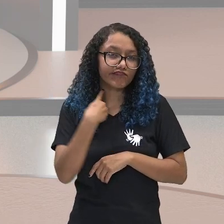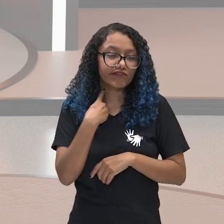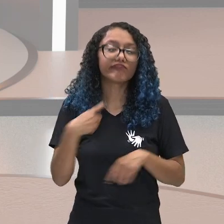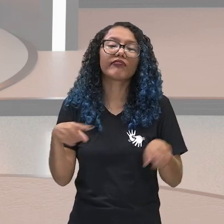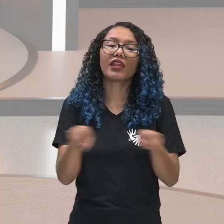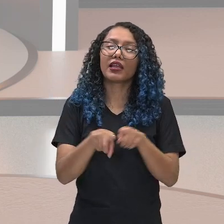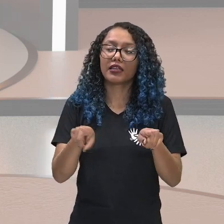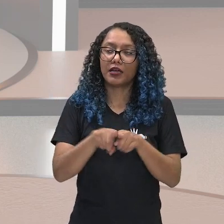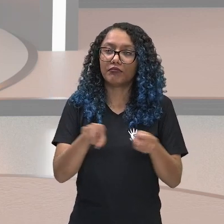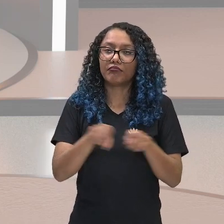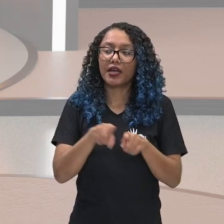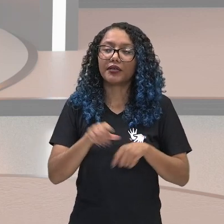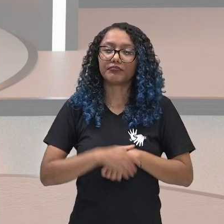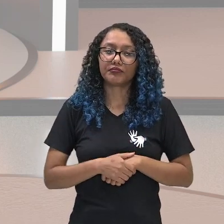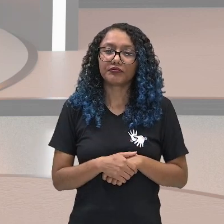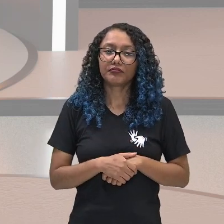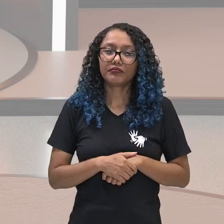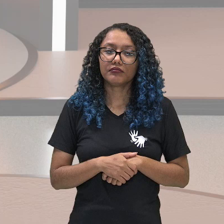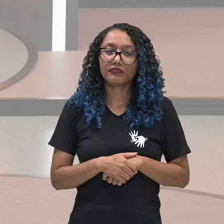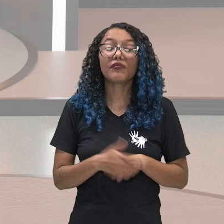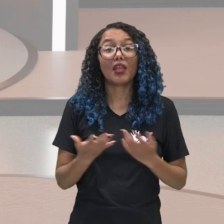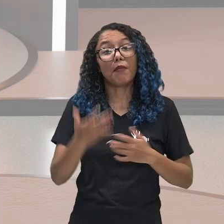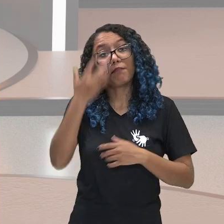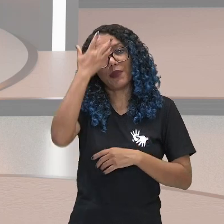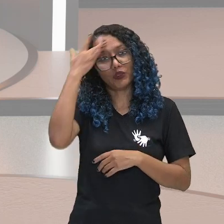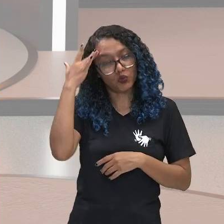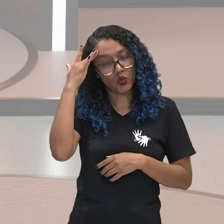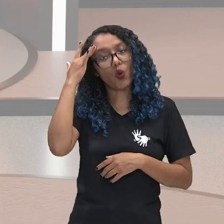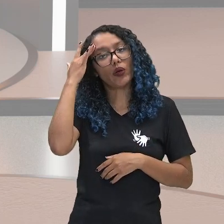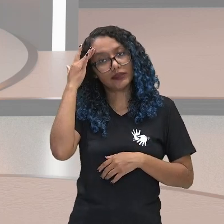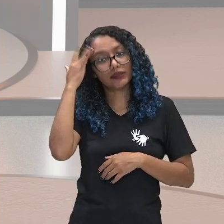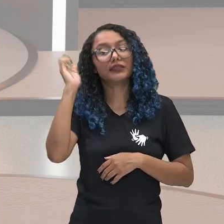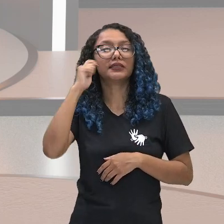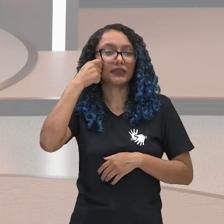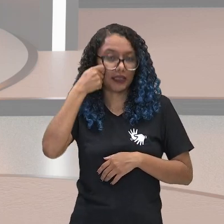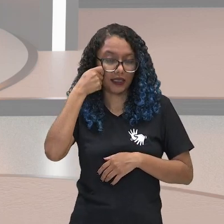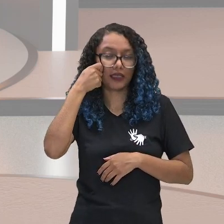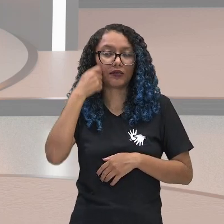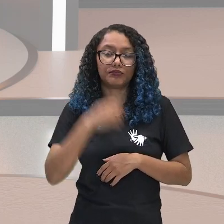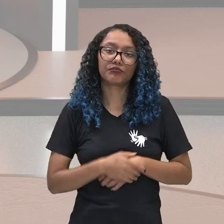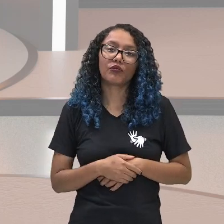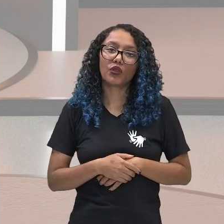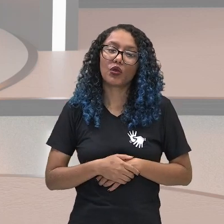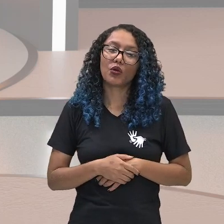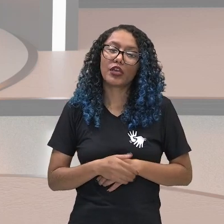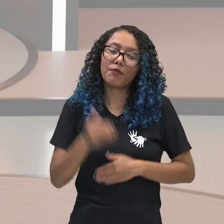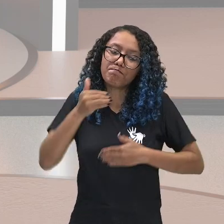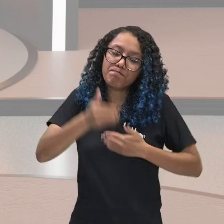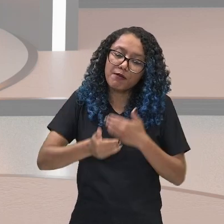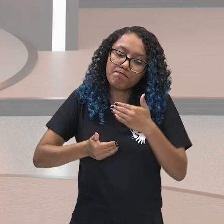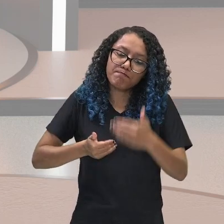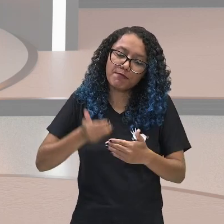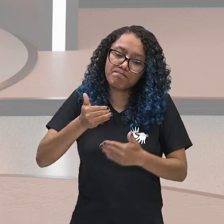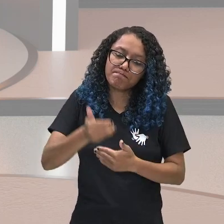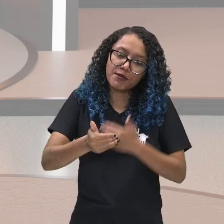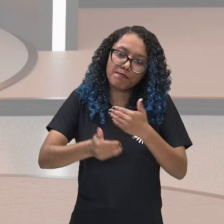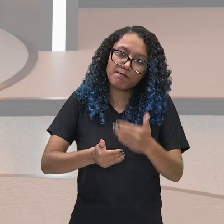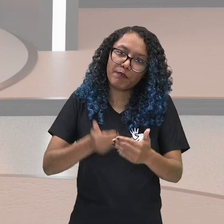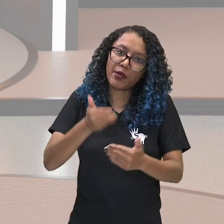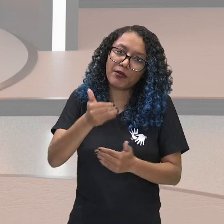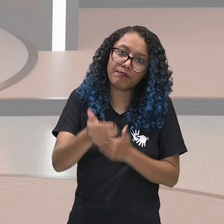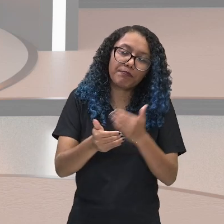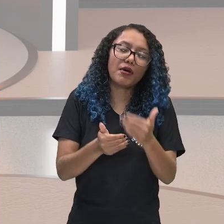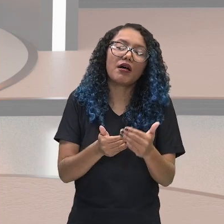aí, né, pessoas de cor negra, né, que conseguiram aí, aos poucos, não é mesmo? Começar